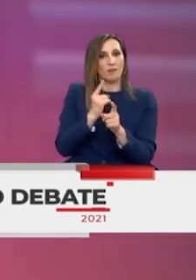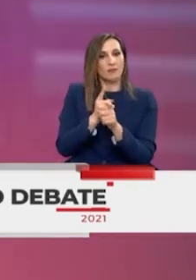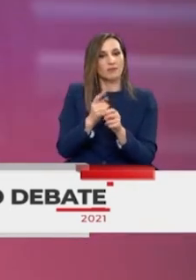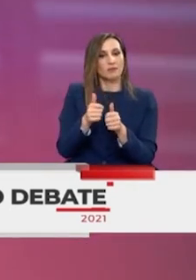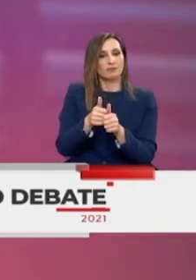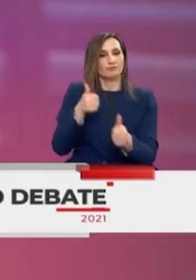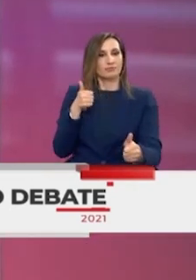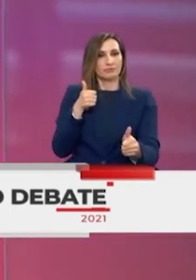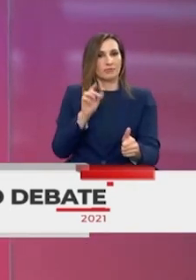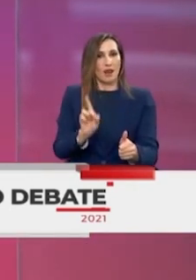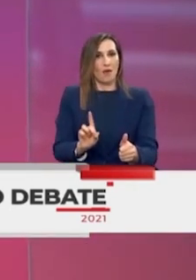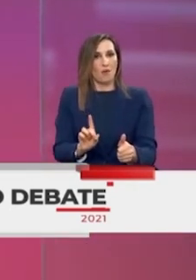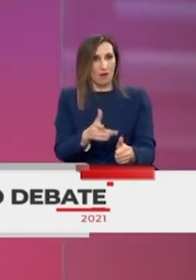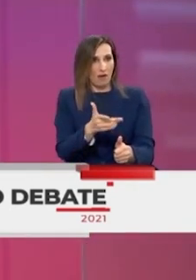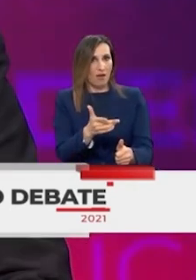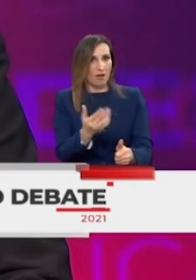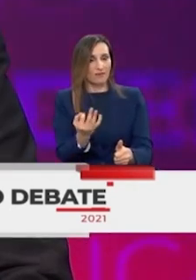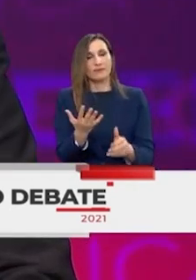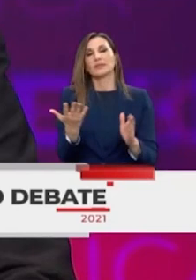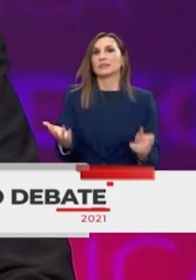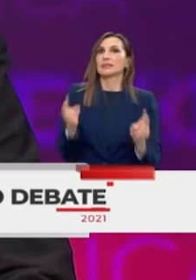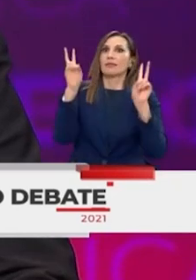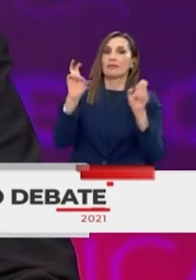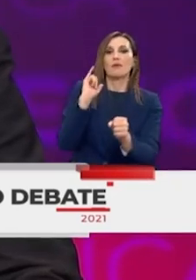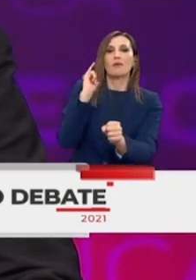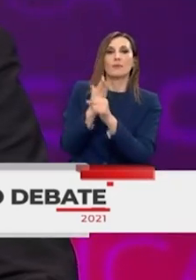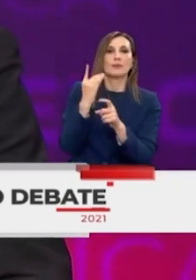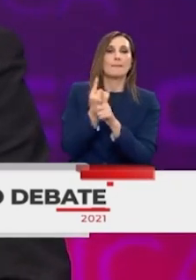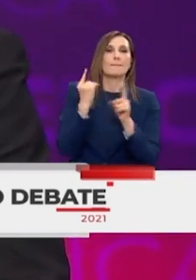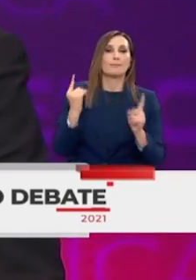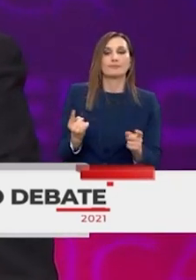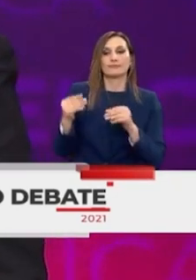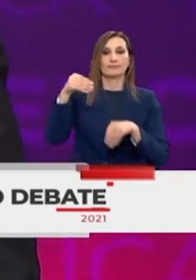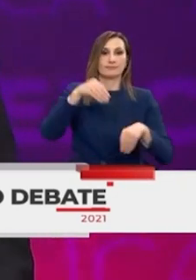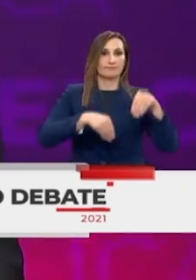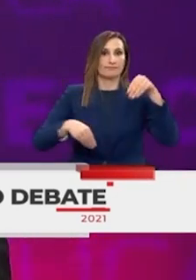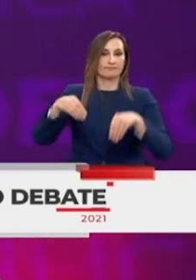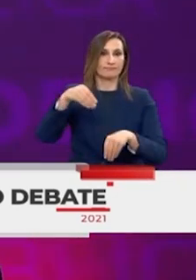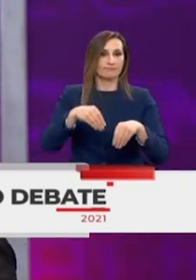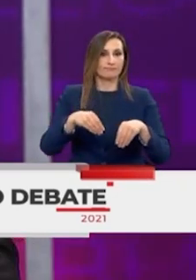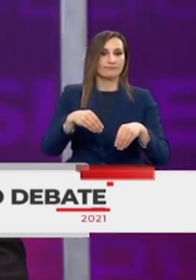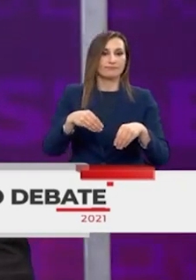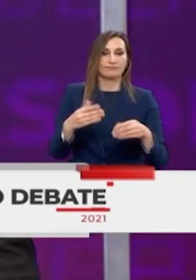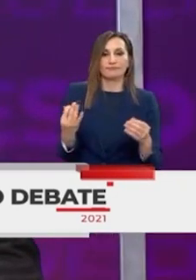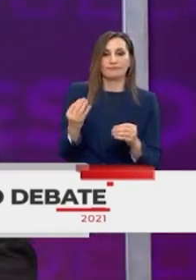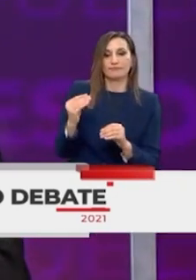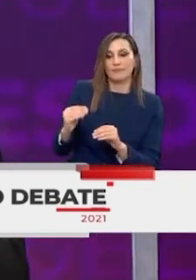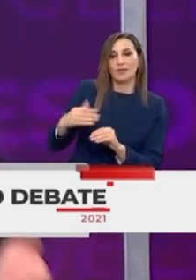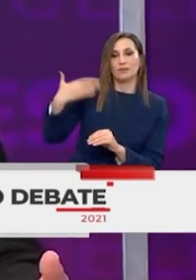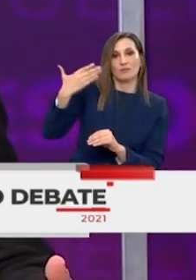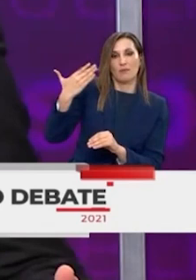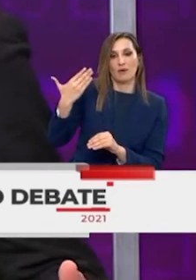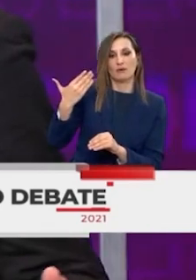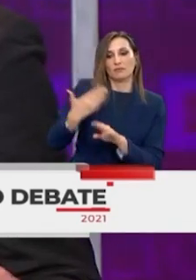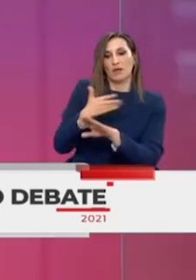Vamos passar para outro tema, até porque provavelmente estas eleições são as primeiras a realizar-se. Já